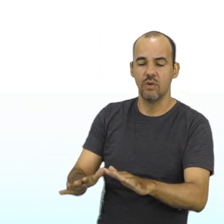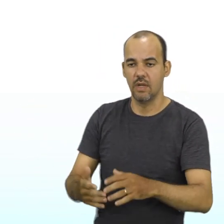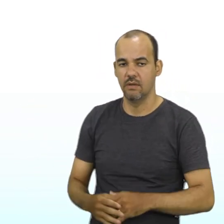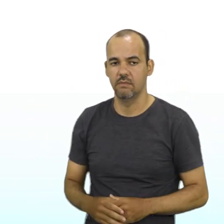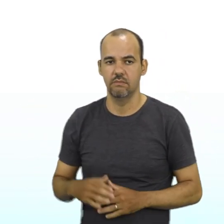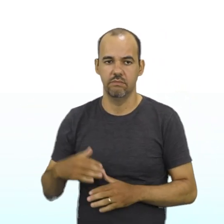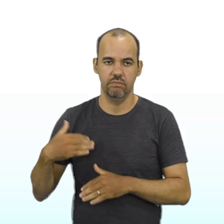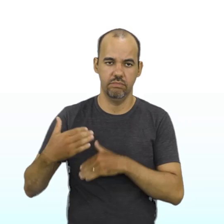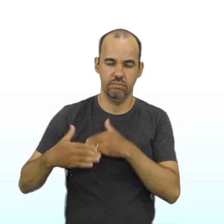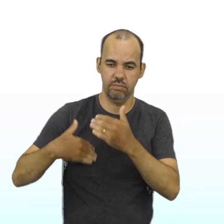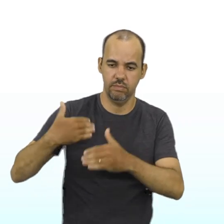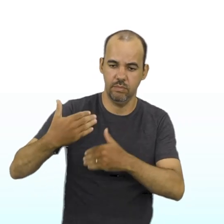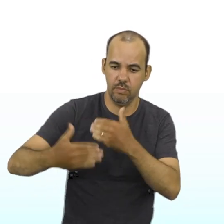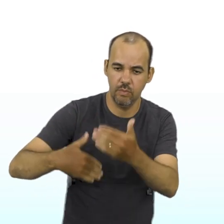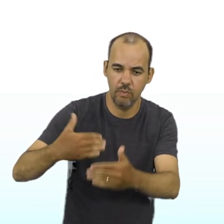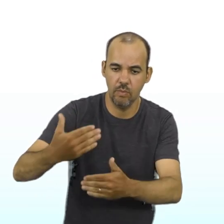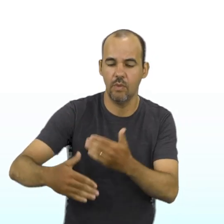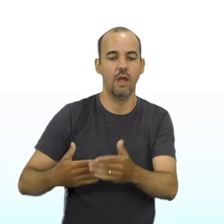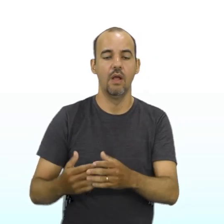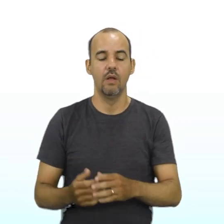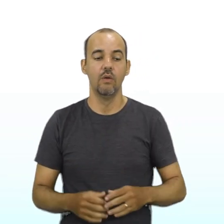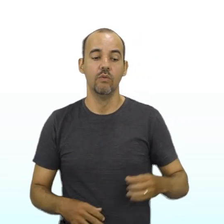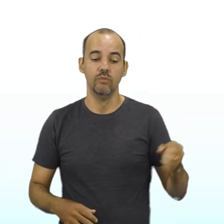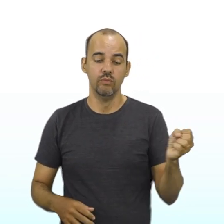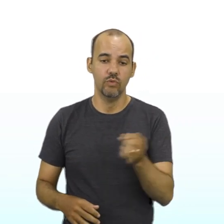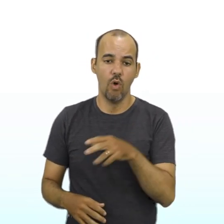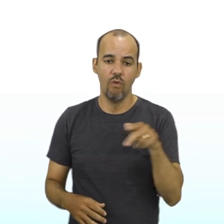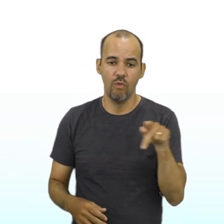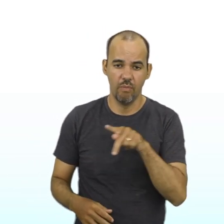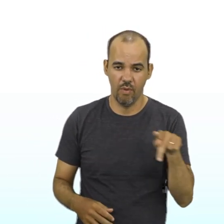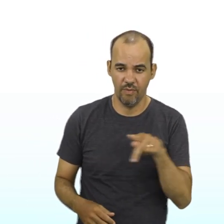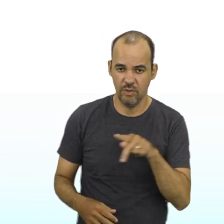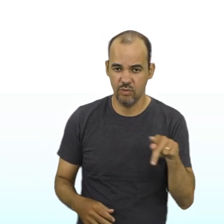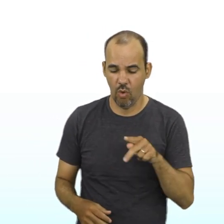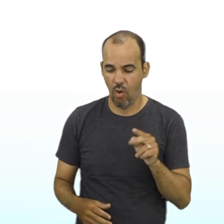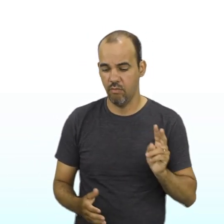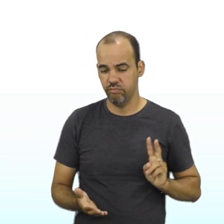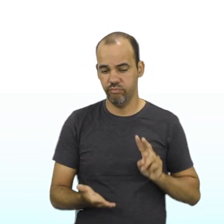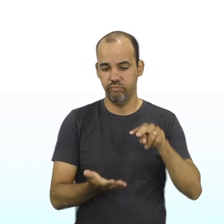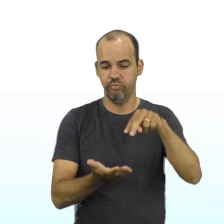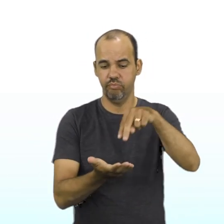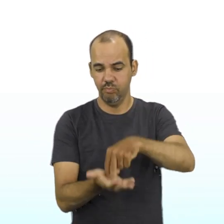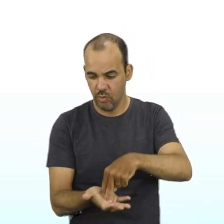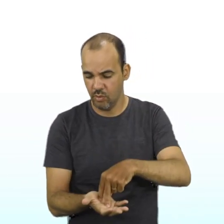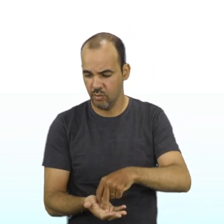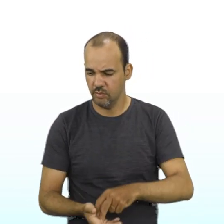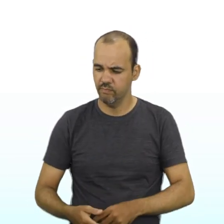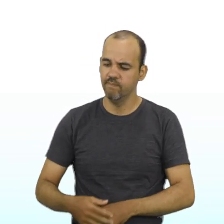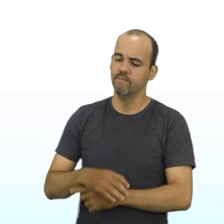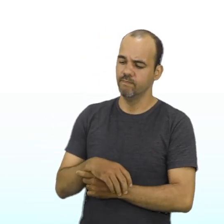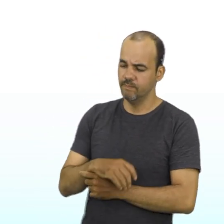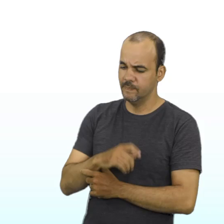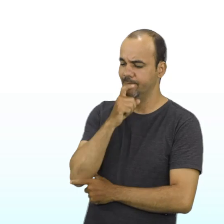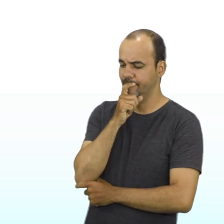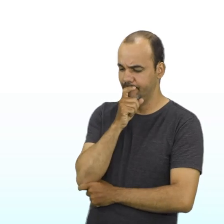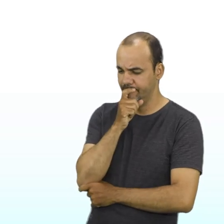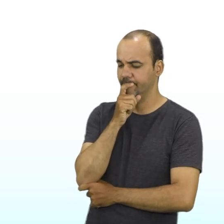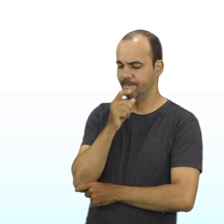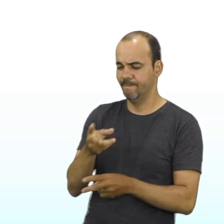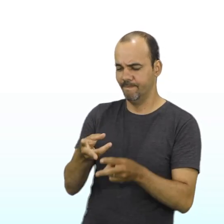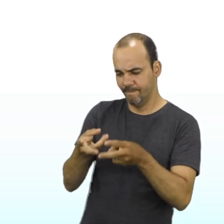um novo professor, que eu também não vou me arriscar aí nesse nome, entra em cena, se interessa por ele